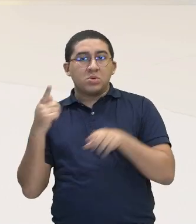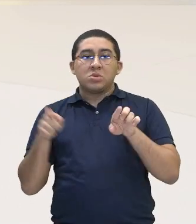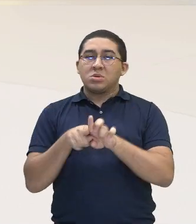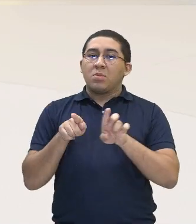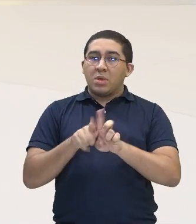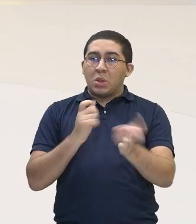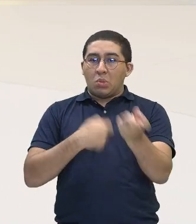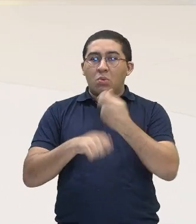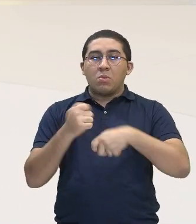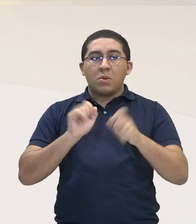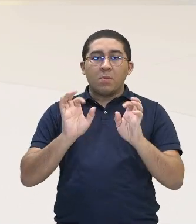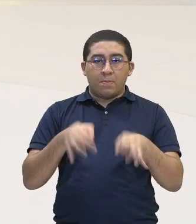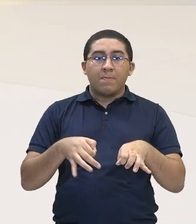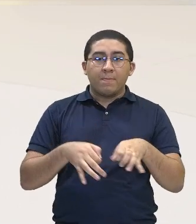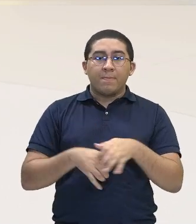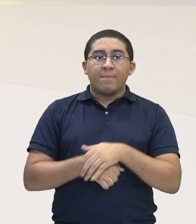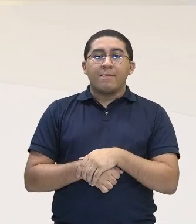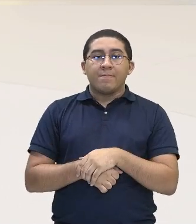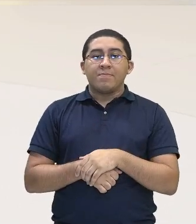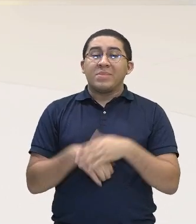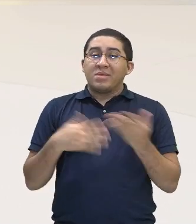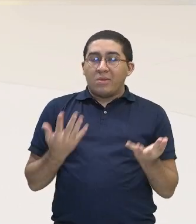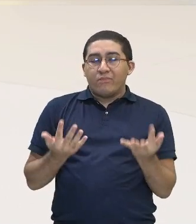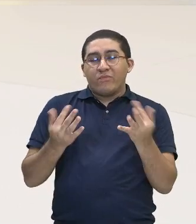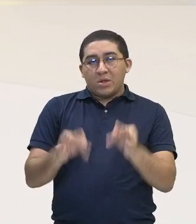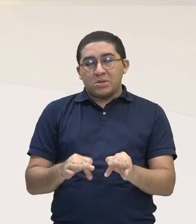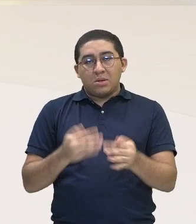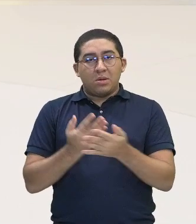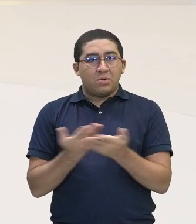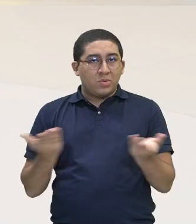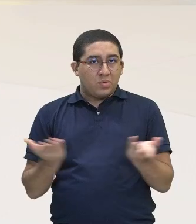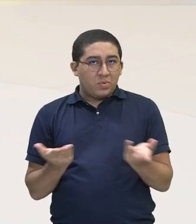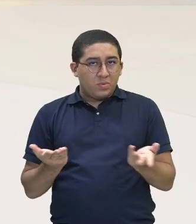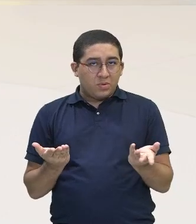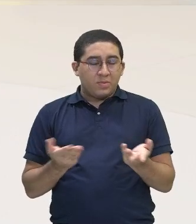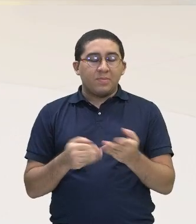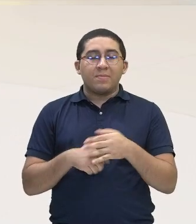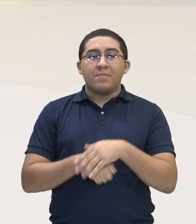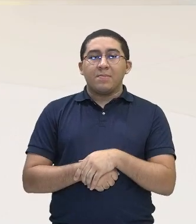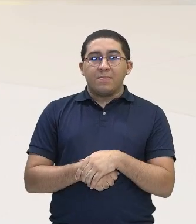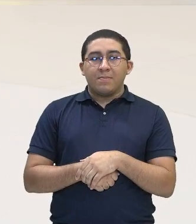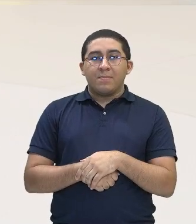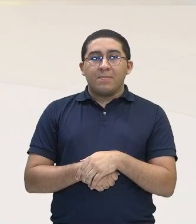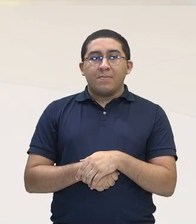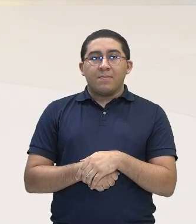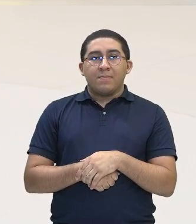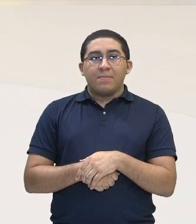econômicas, tá certo, gente? E assim, a gente finaliza esse momento da nossa aula.